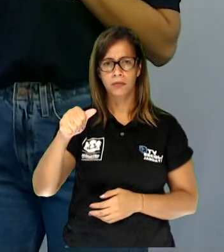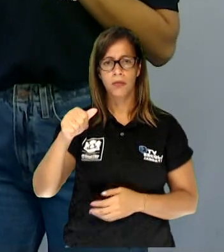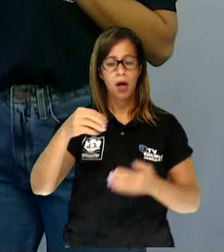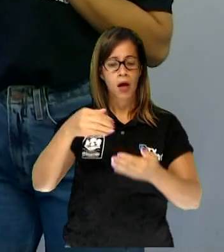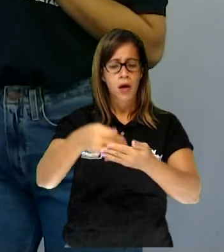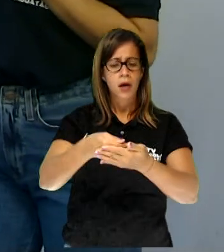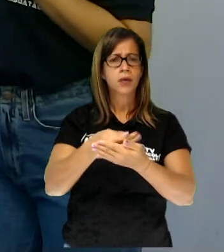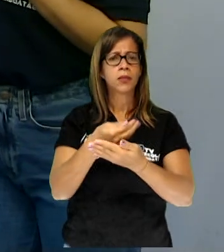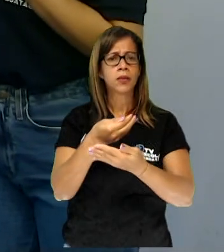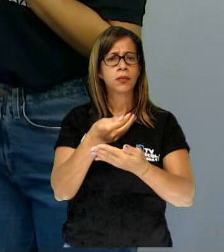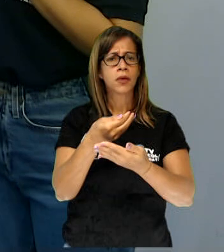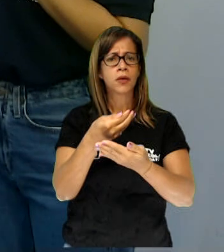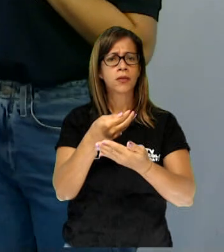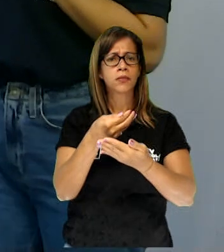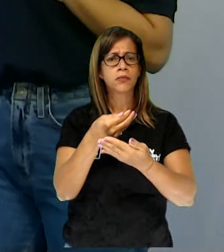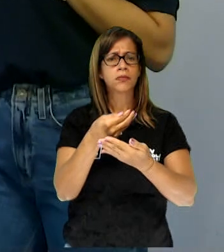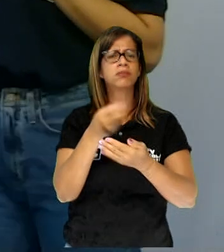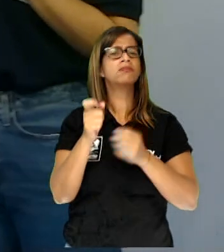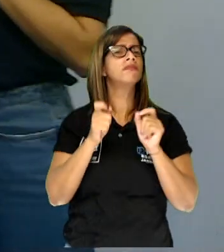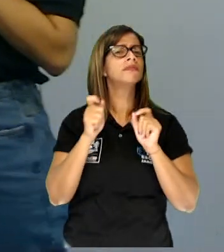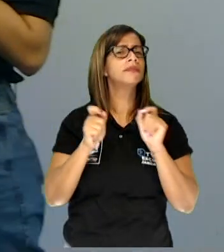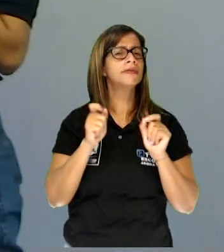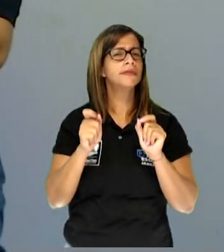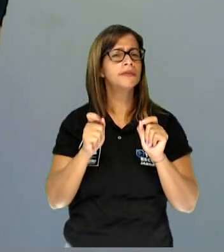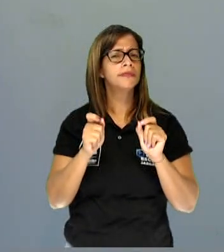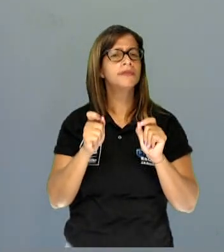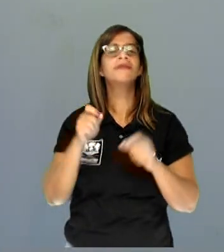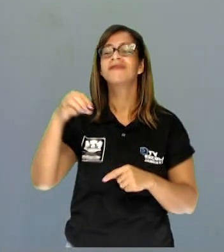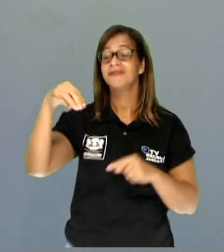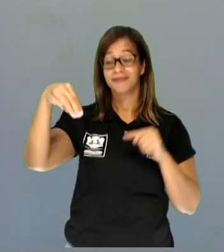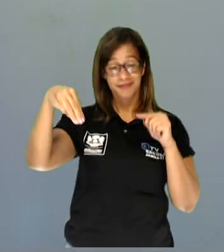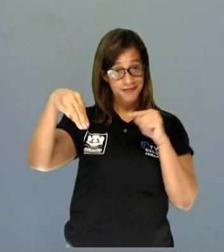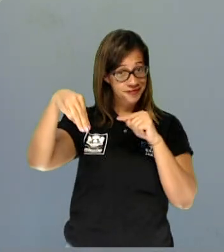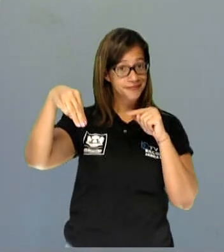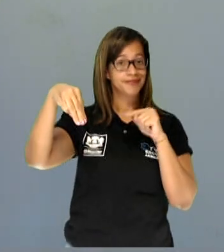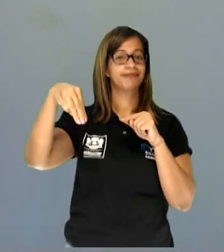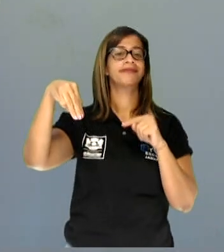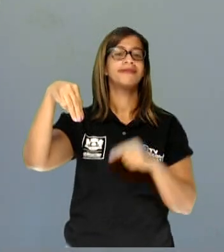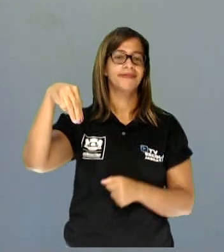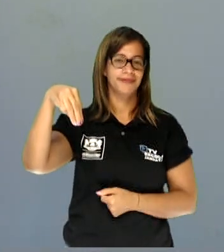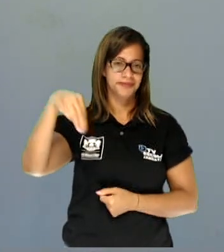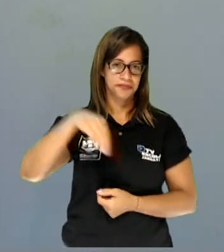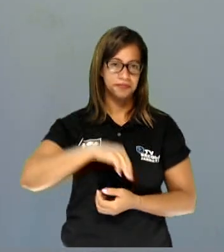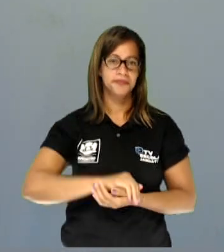Como? M também? Muito bem. M também.